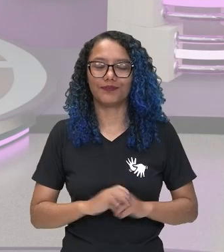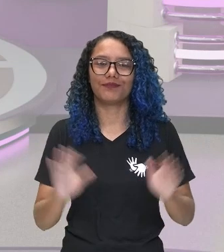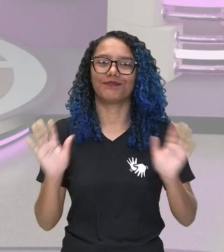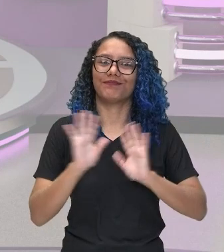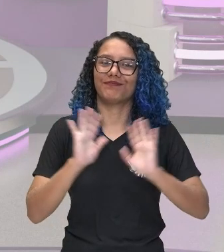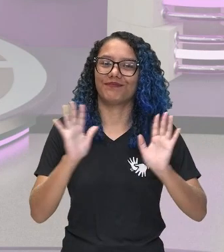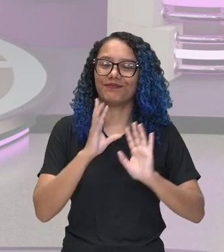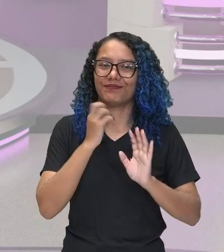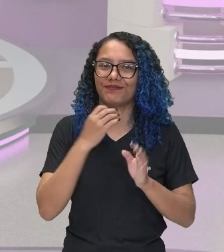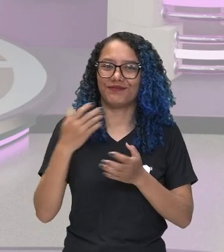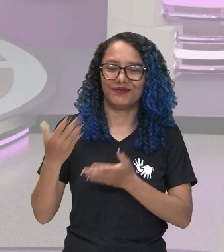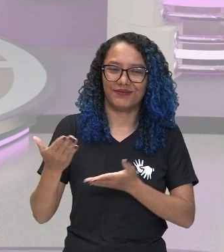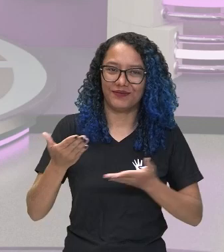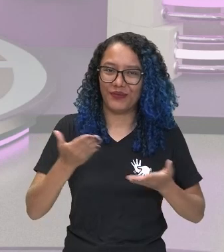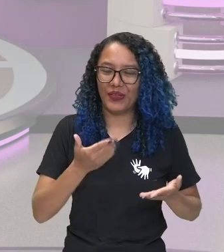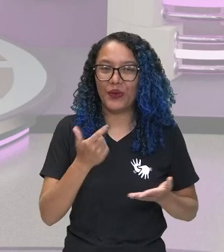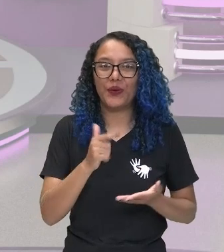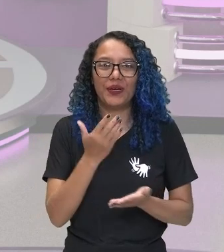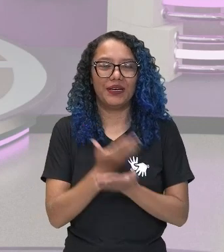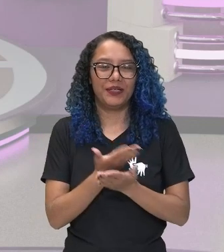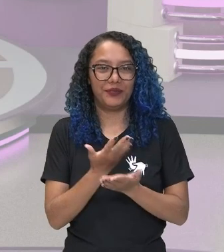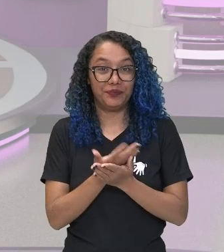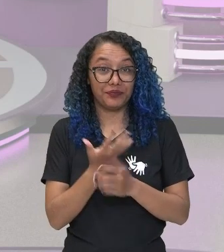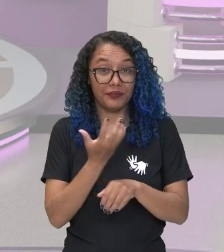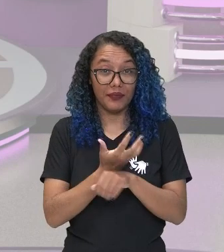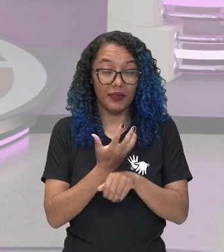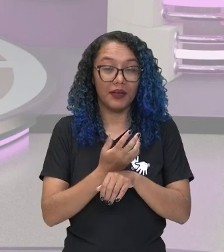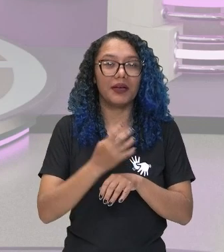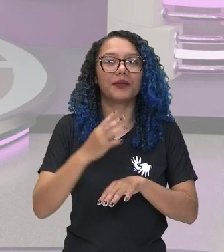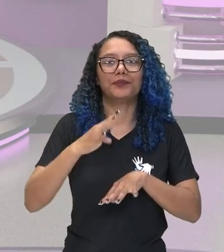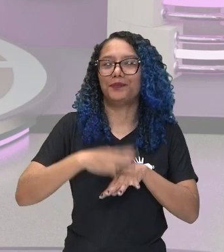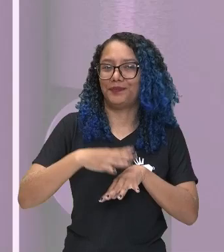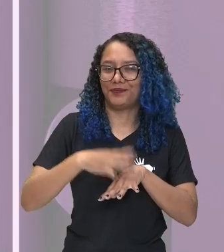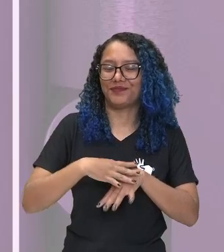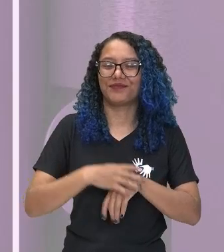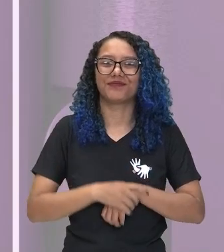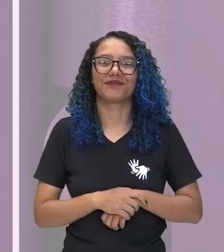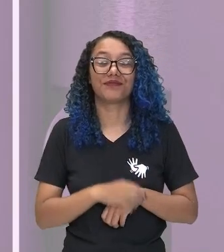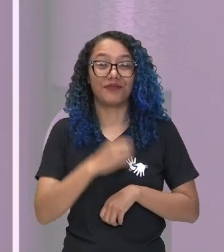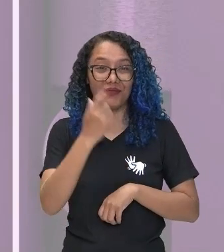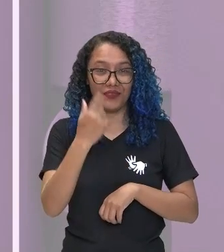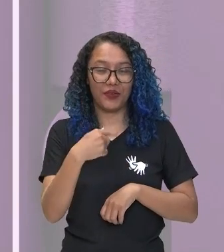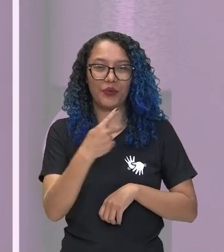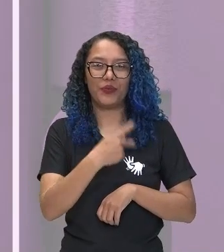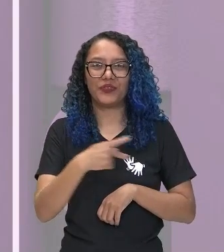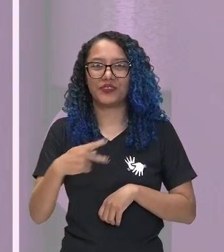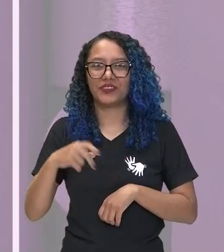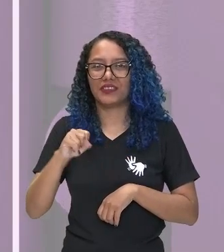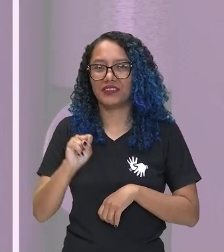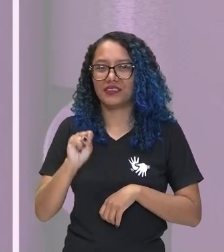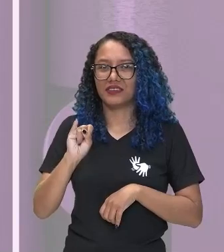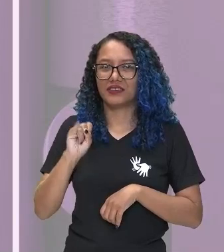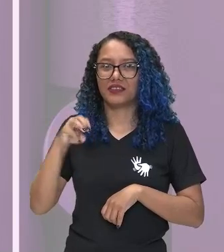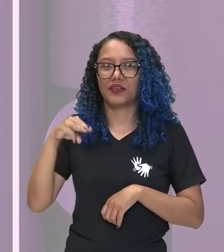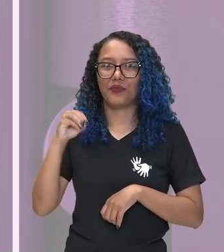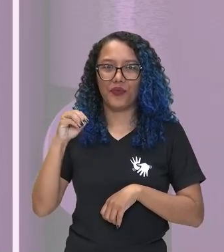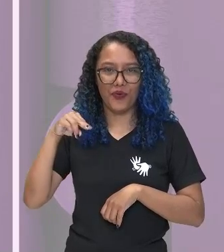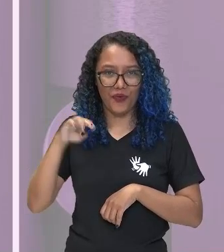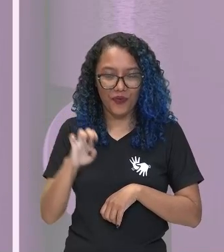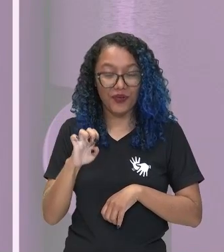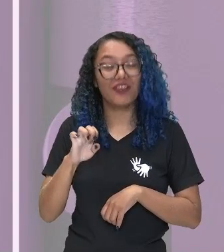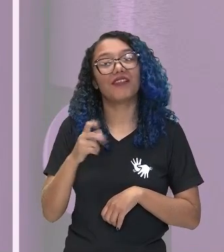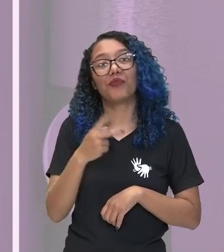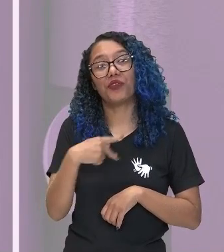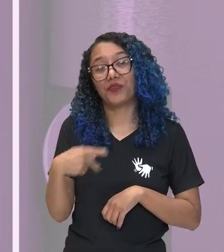Olá, sejam bem-vindos a mais uma aula do Componente Matemática. Eu sou a professora Simone Silva,